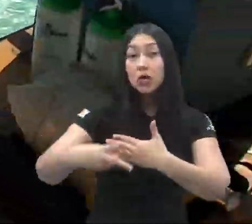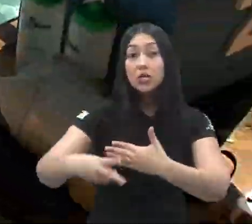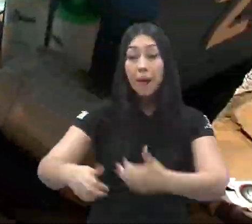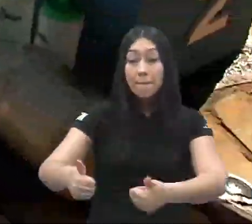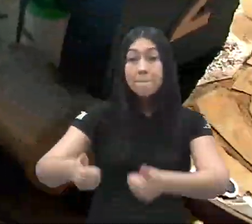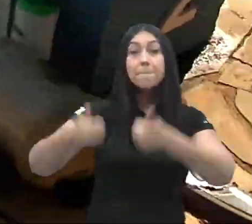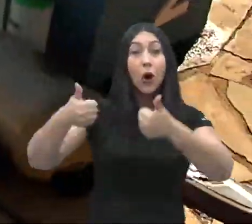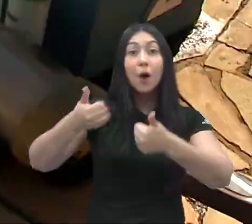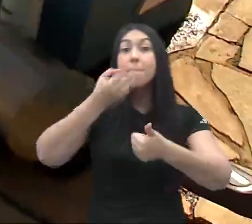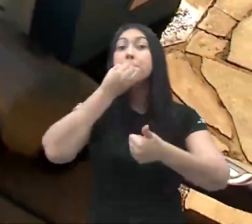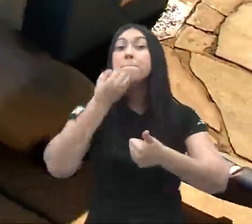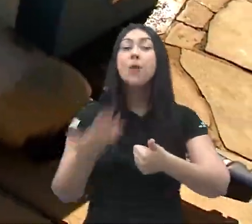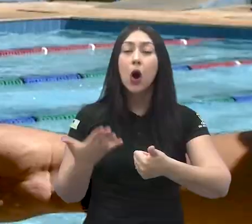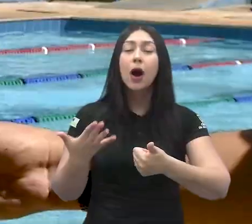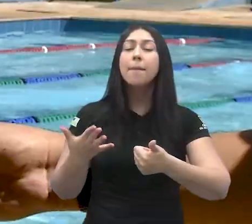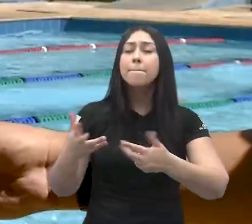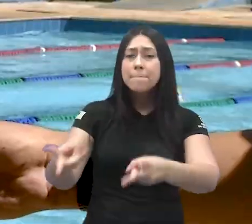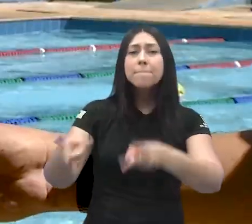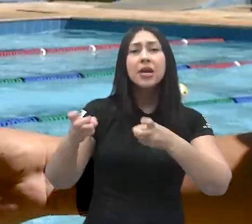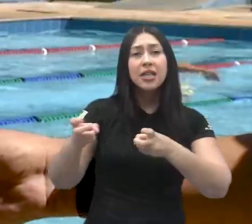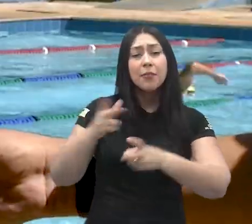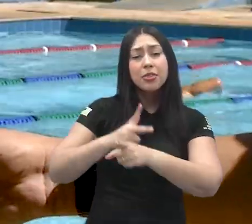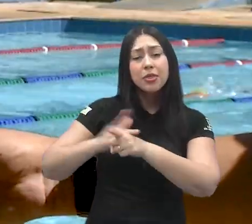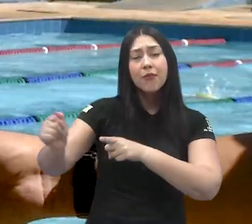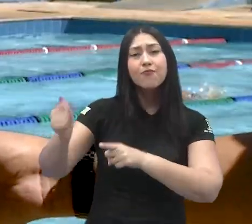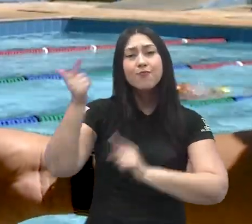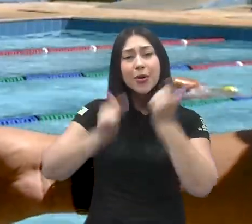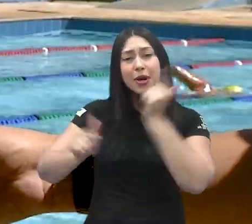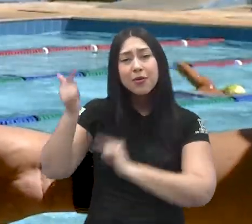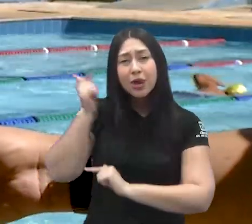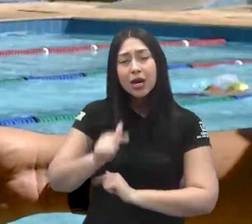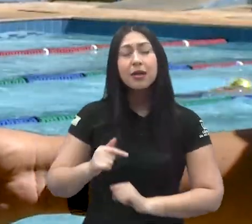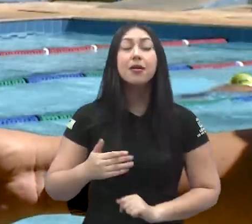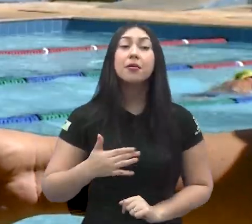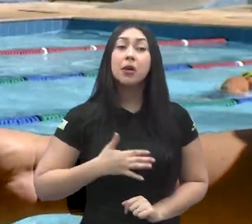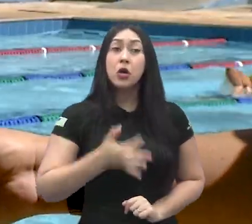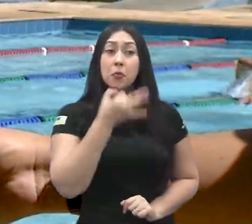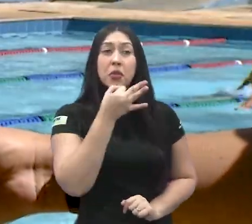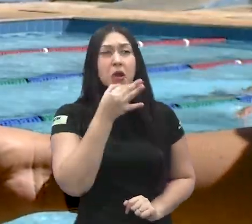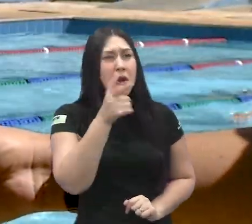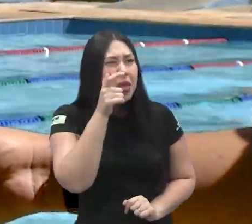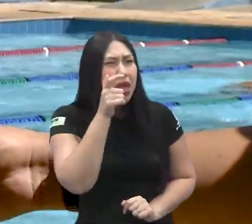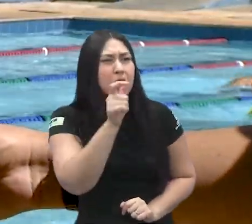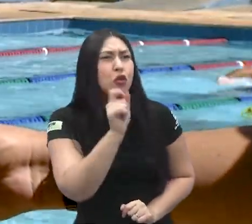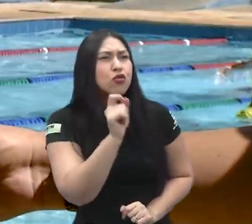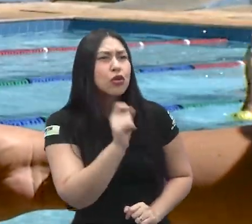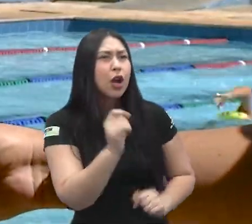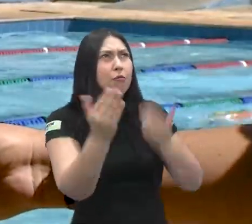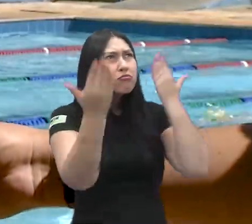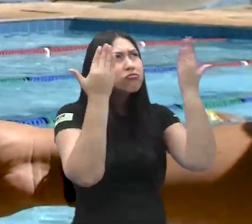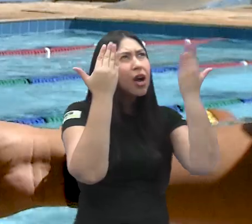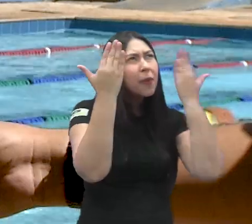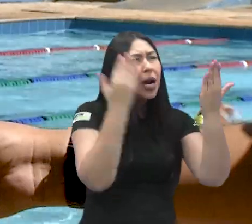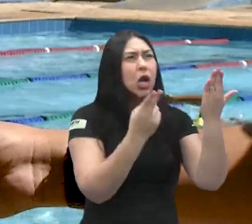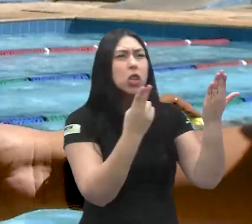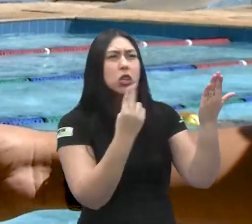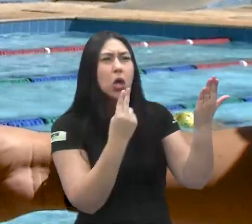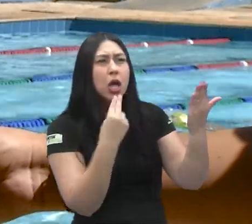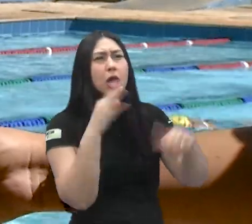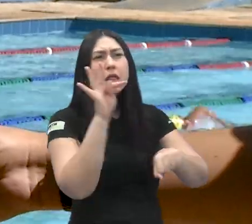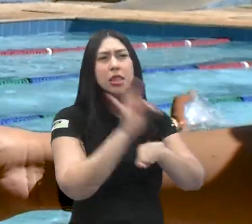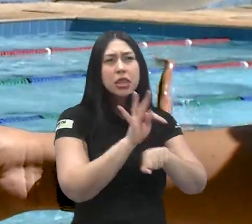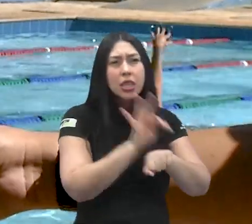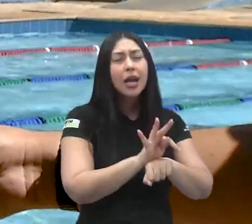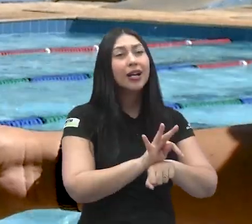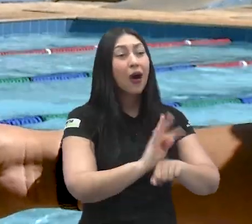nas vitórias dos atletas. O que eu achei mais interessante disso tudo foi o apoio psicológico dos técnicos, nutricionistas, e isso